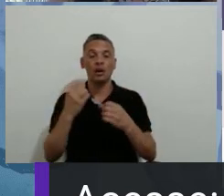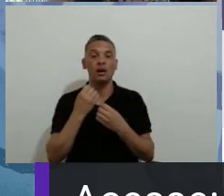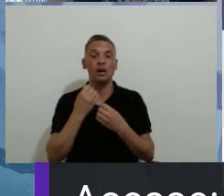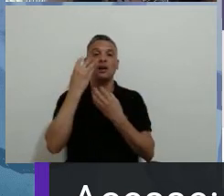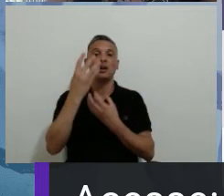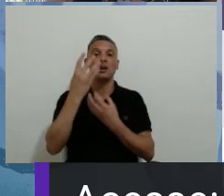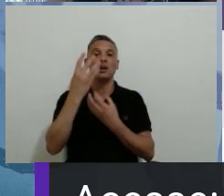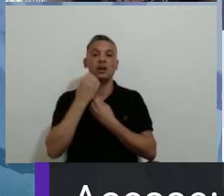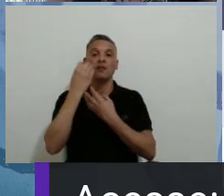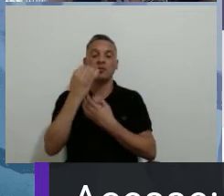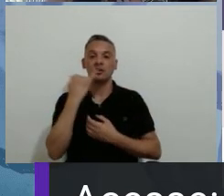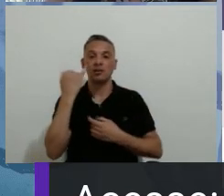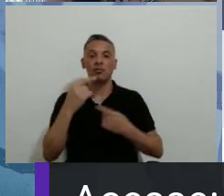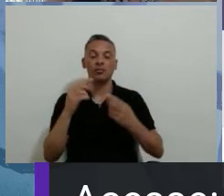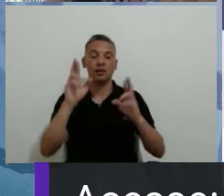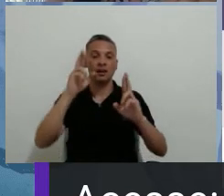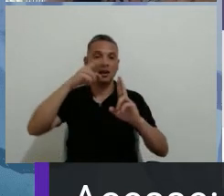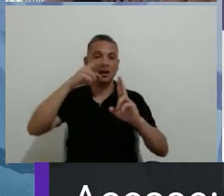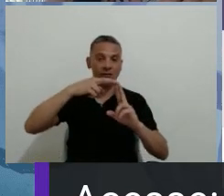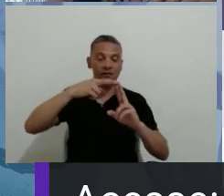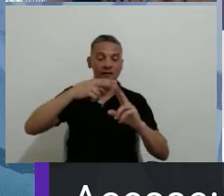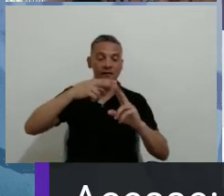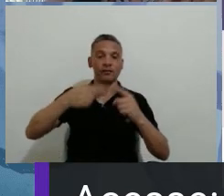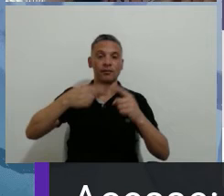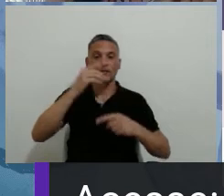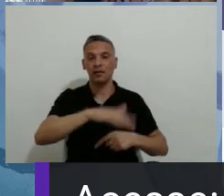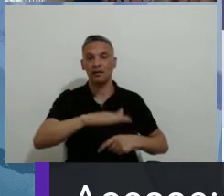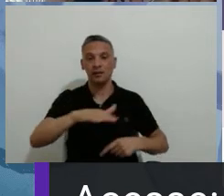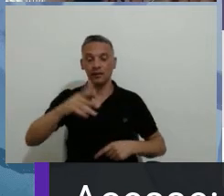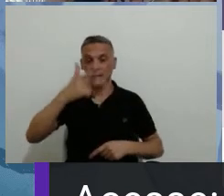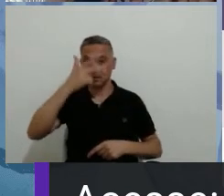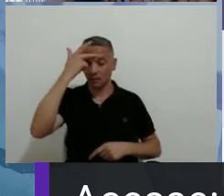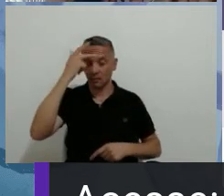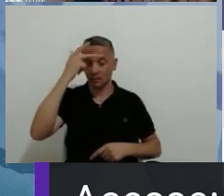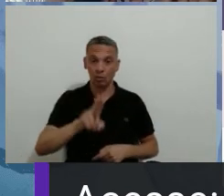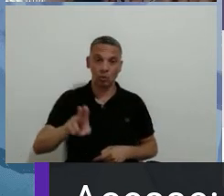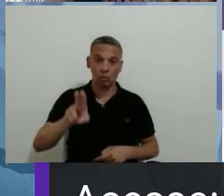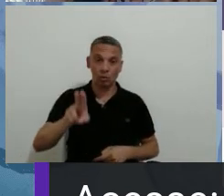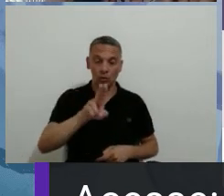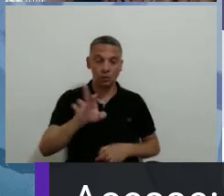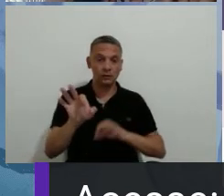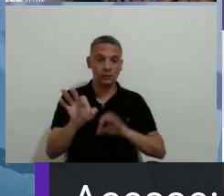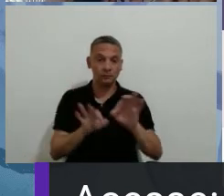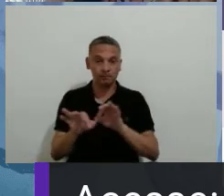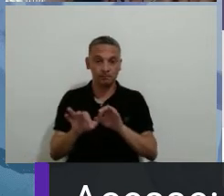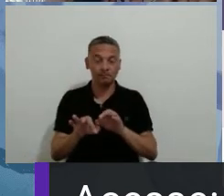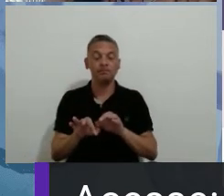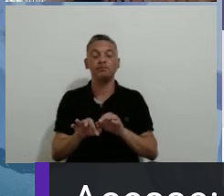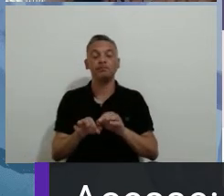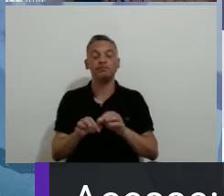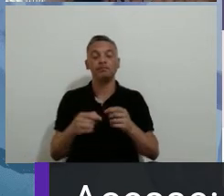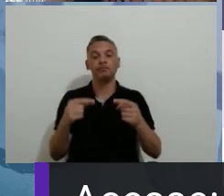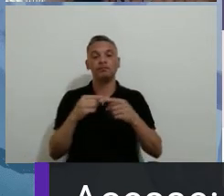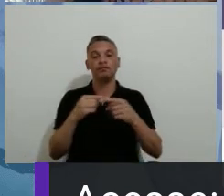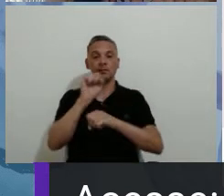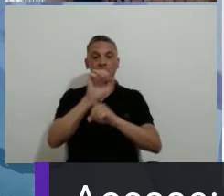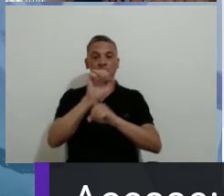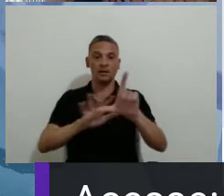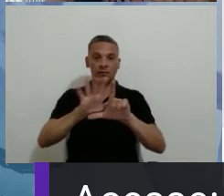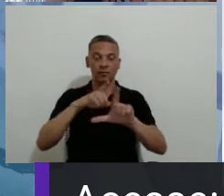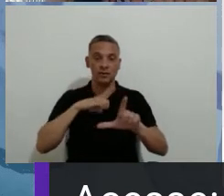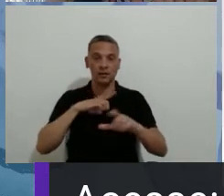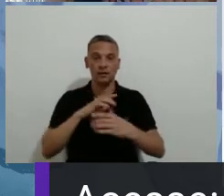materiais de referência sobre a primeira infância para o usuário ou usuária que estão navegando na plataforma.